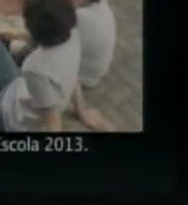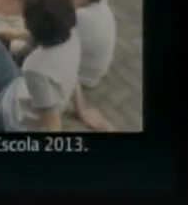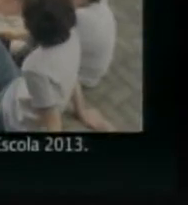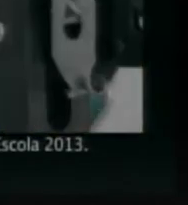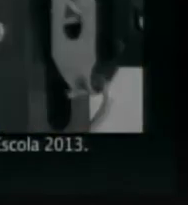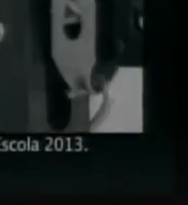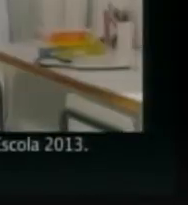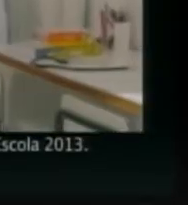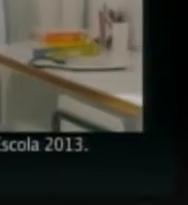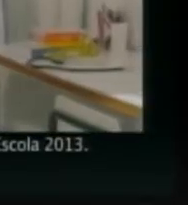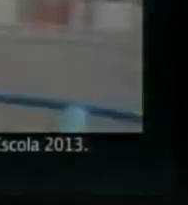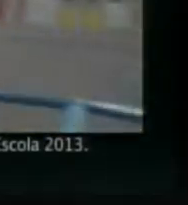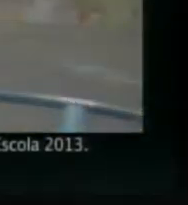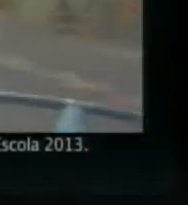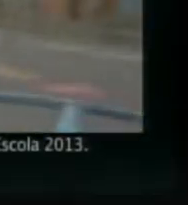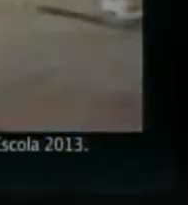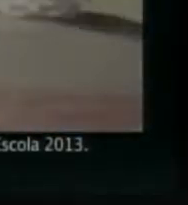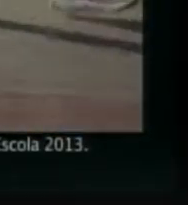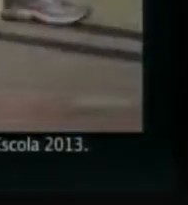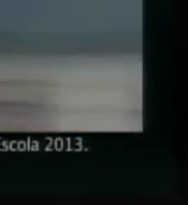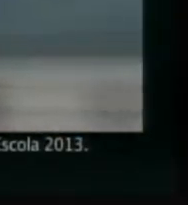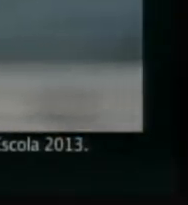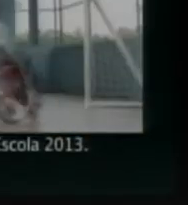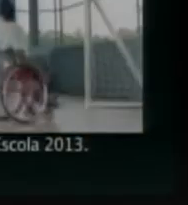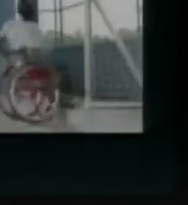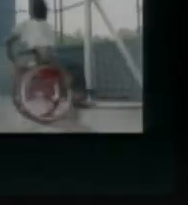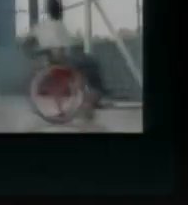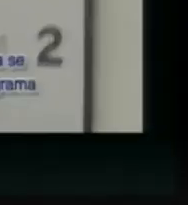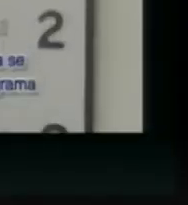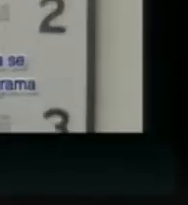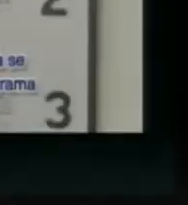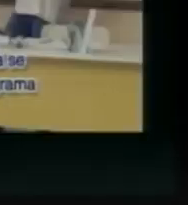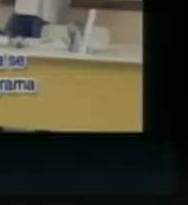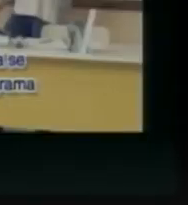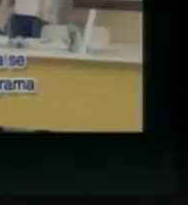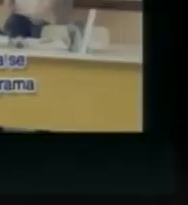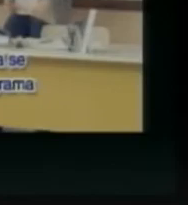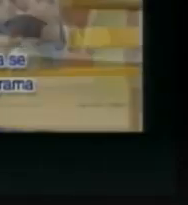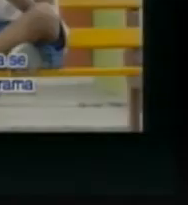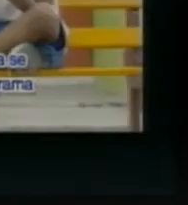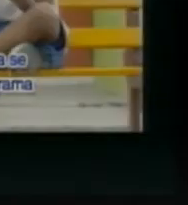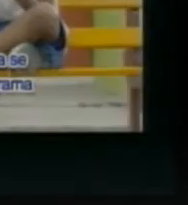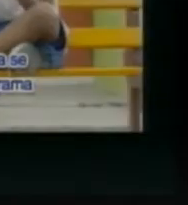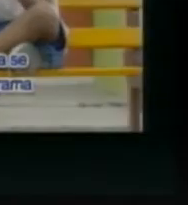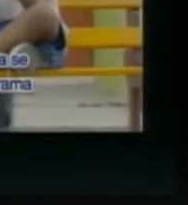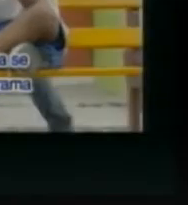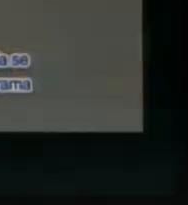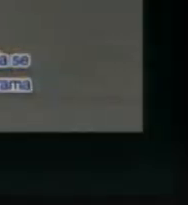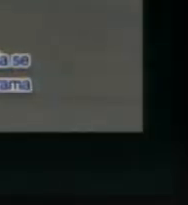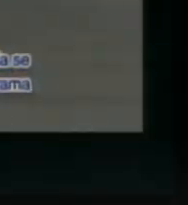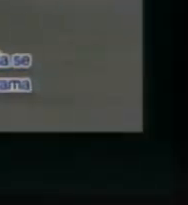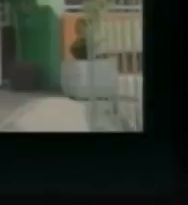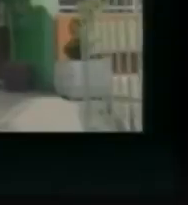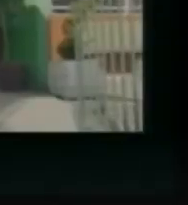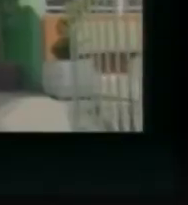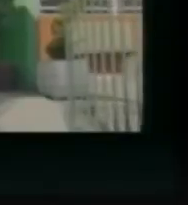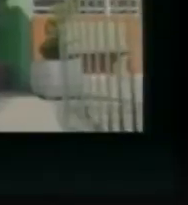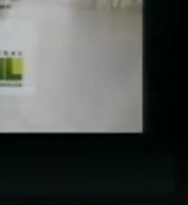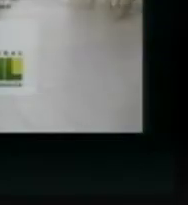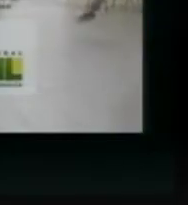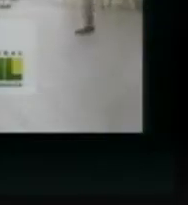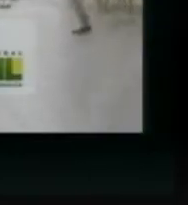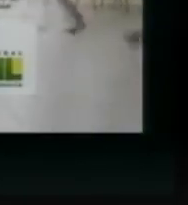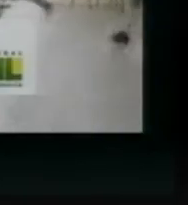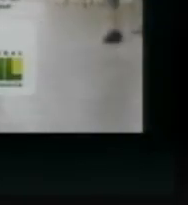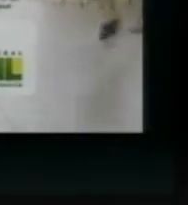das ações do programa saúde na escola 2013 cuidados com a visão Alimentação adequada e